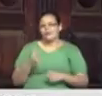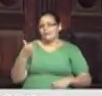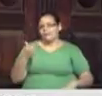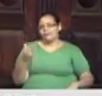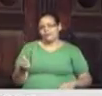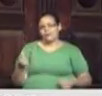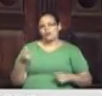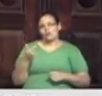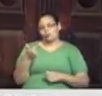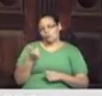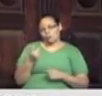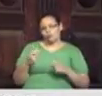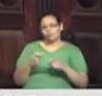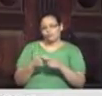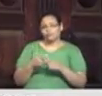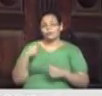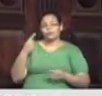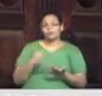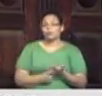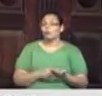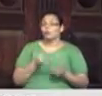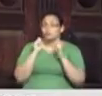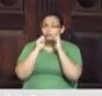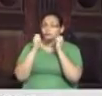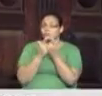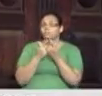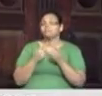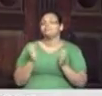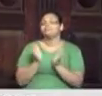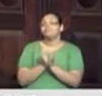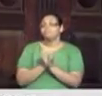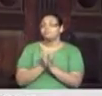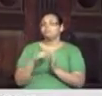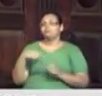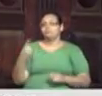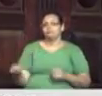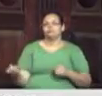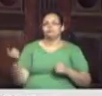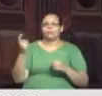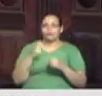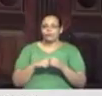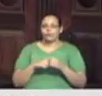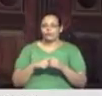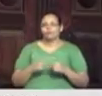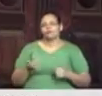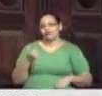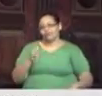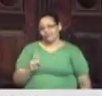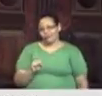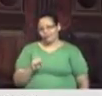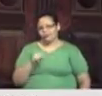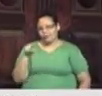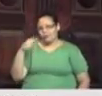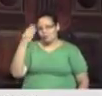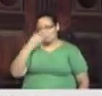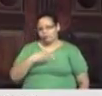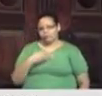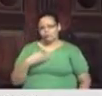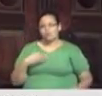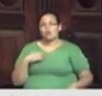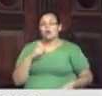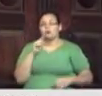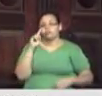fazer o acordo aqui na Assembleia Legislativa, com a base aliada, ele voltou para 18. Ele se comprometeu a